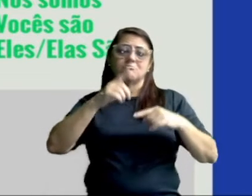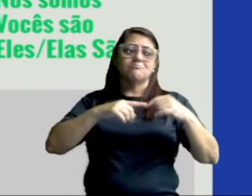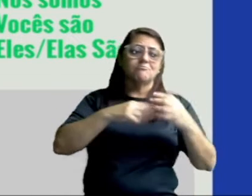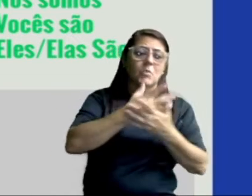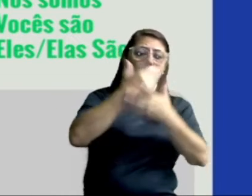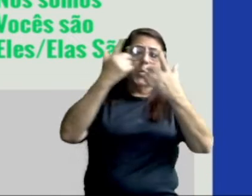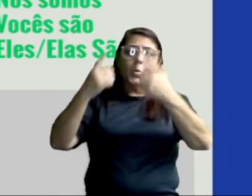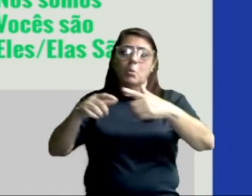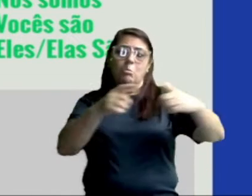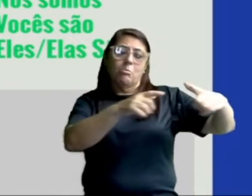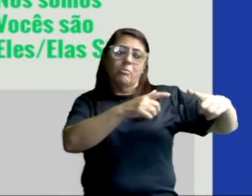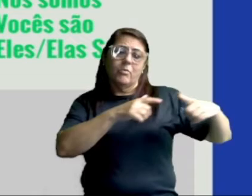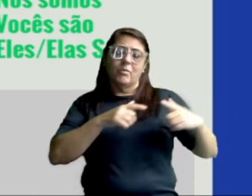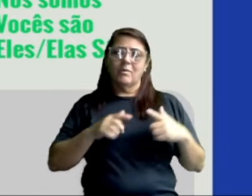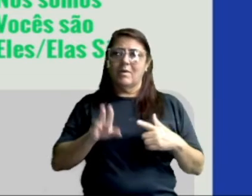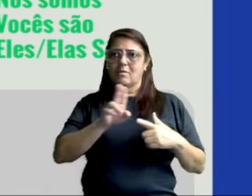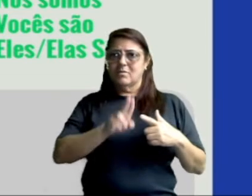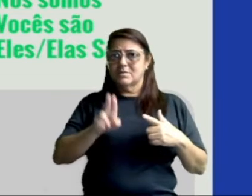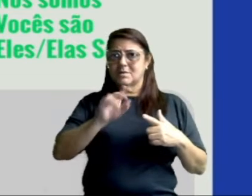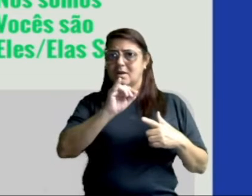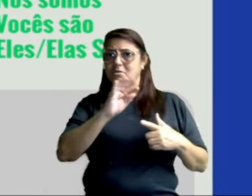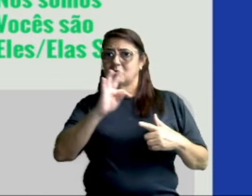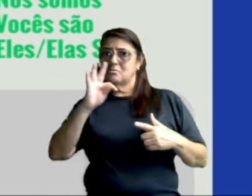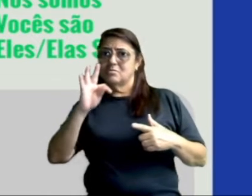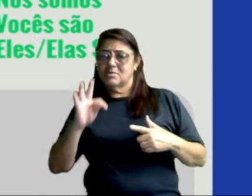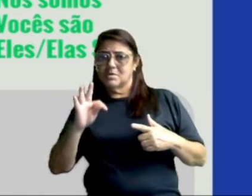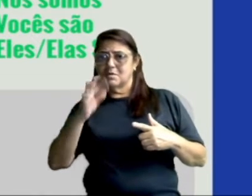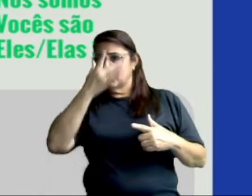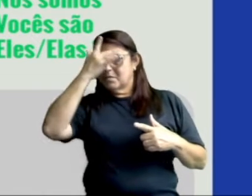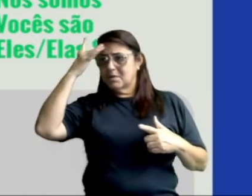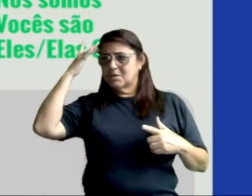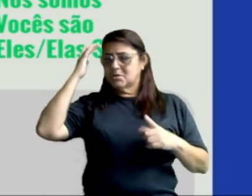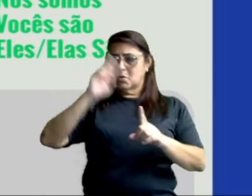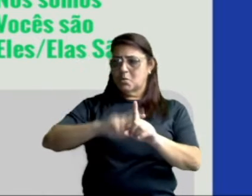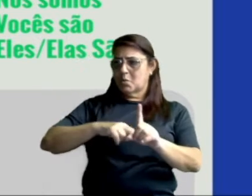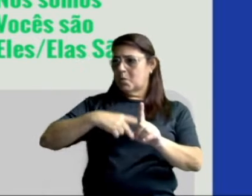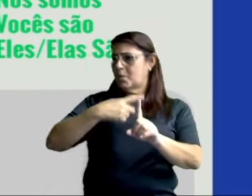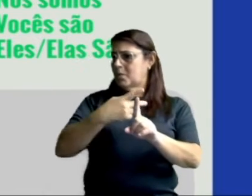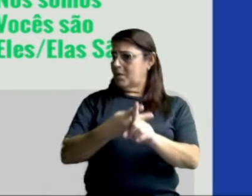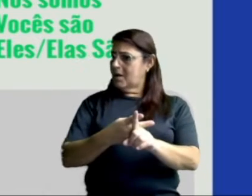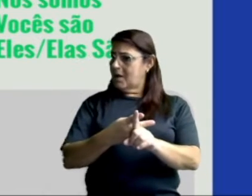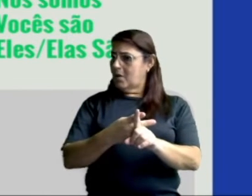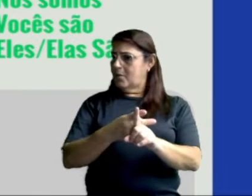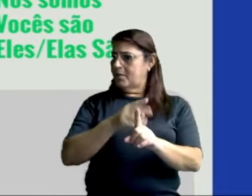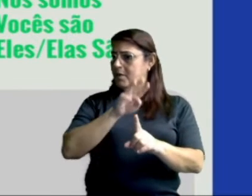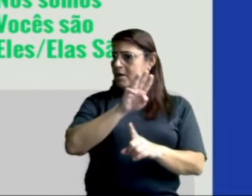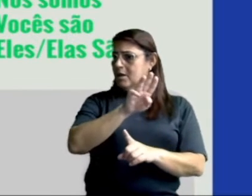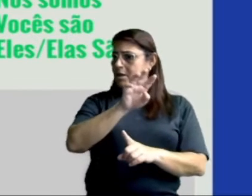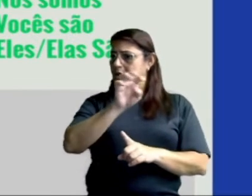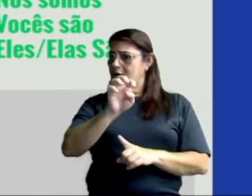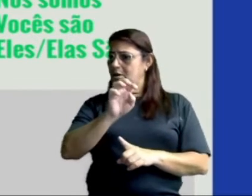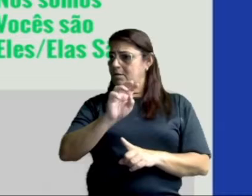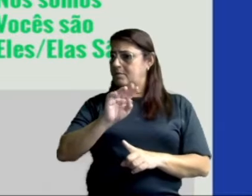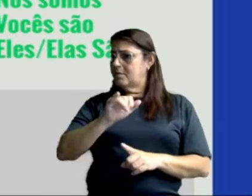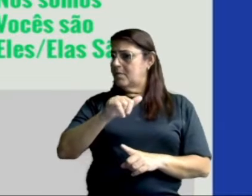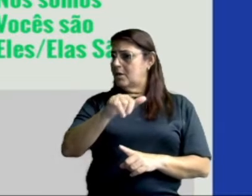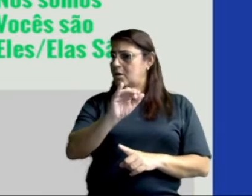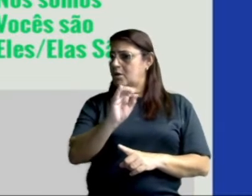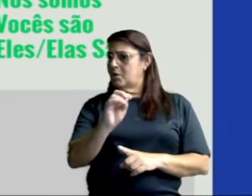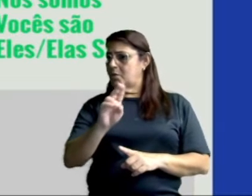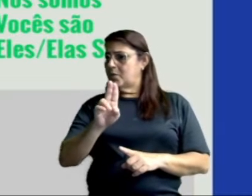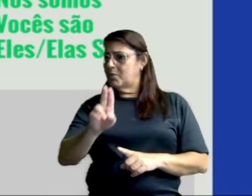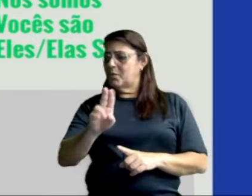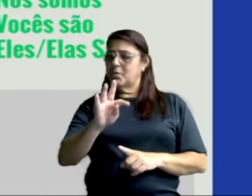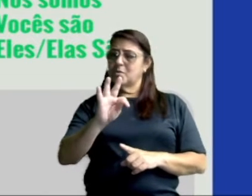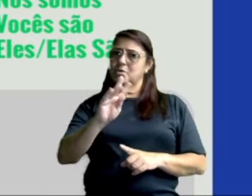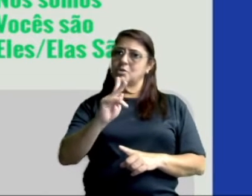e lugar, tá? Agora, as pessoas do plural, we, you e they, eu uso apenas